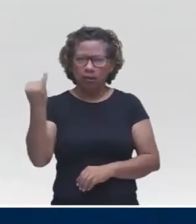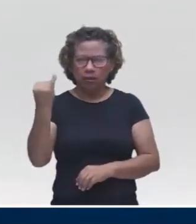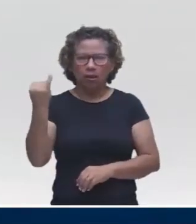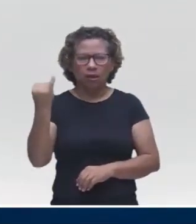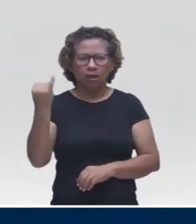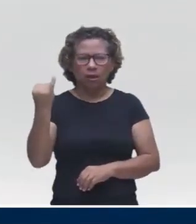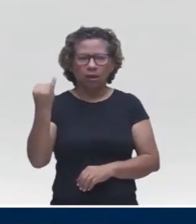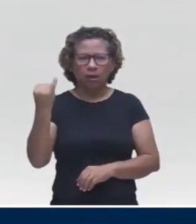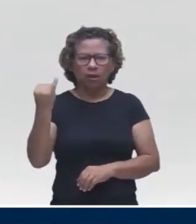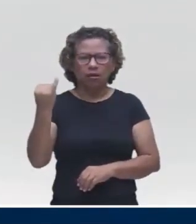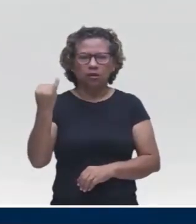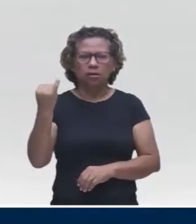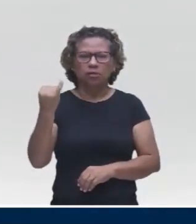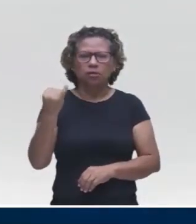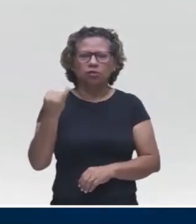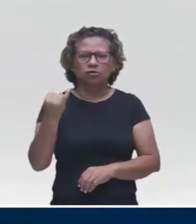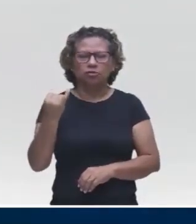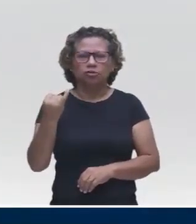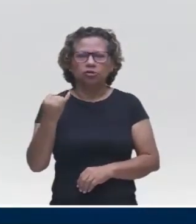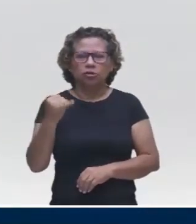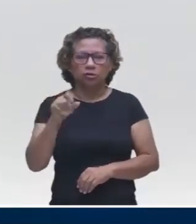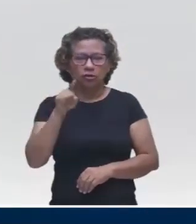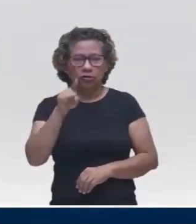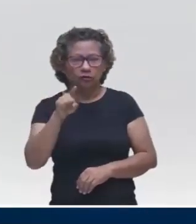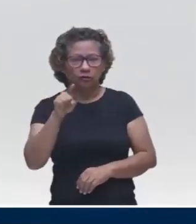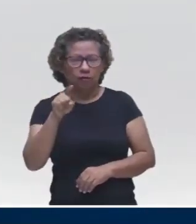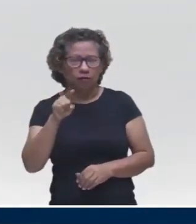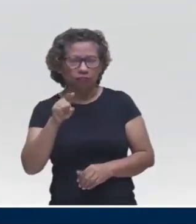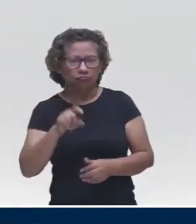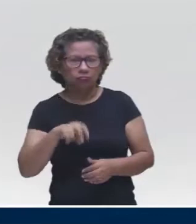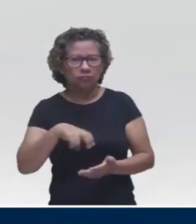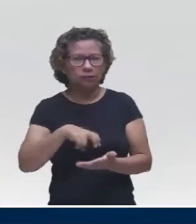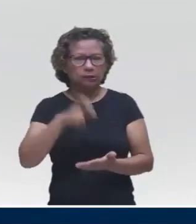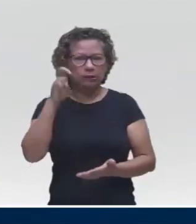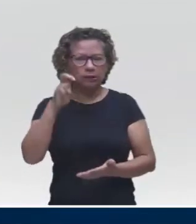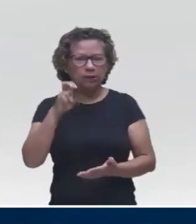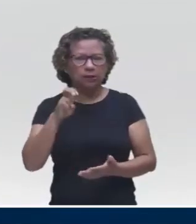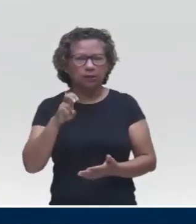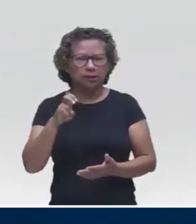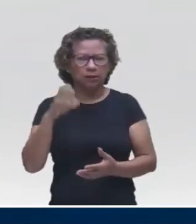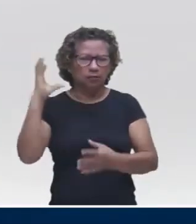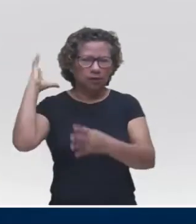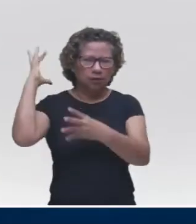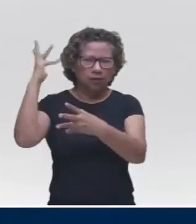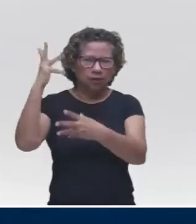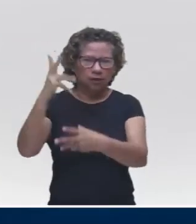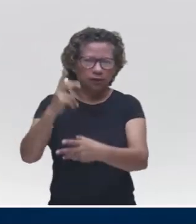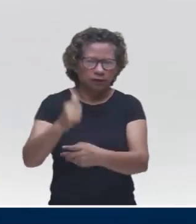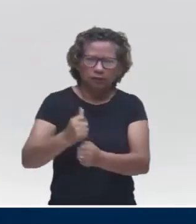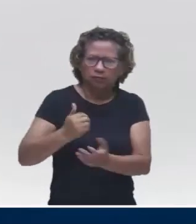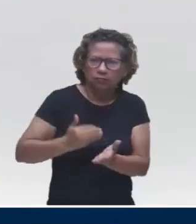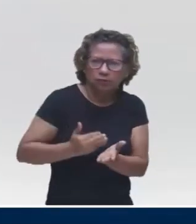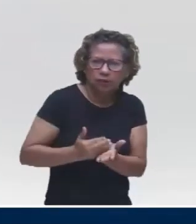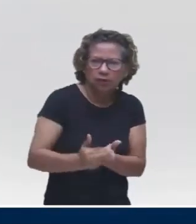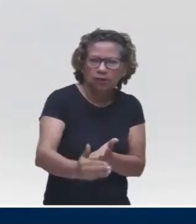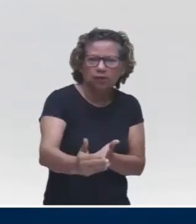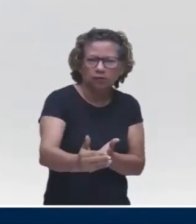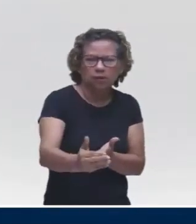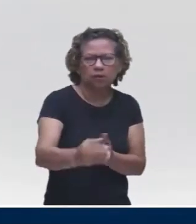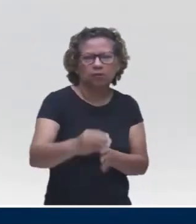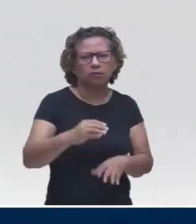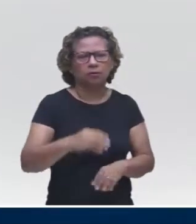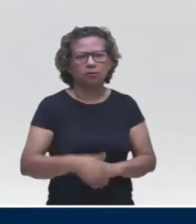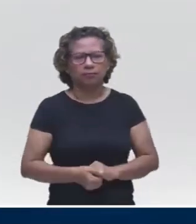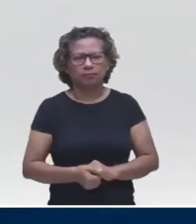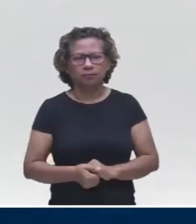na sala de aula para que acompanhemos, a aula de revisão desde o início, para não perdermos nenhum momento.